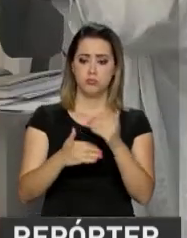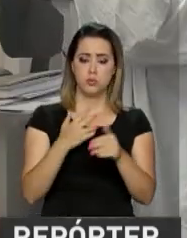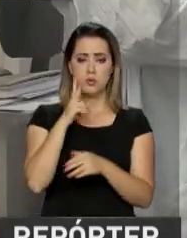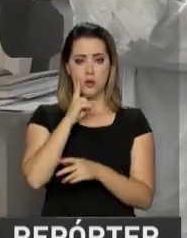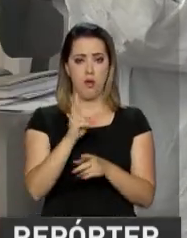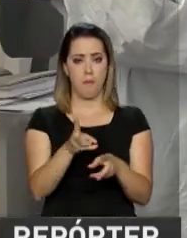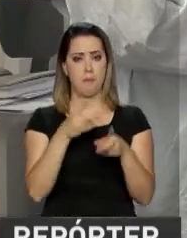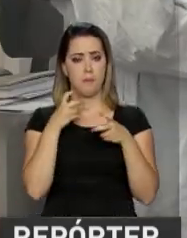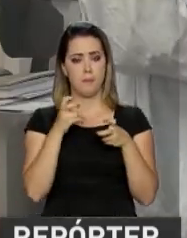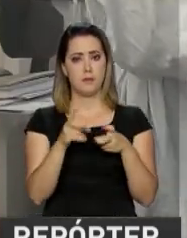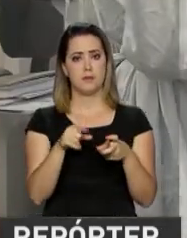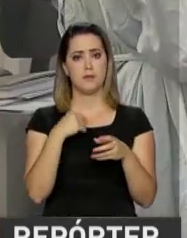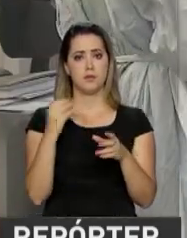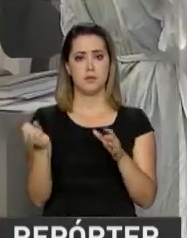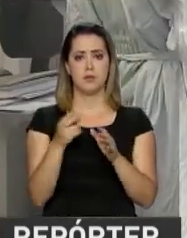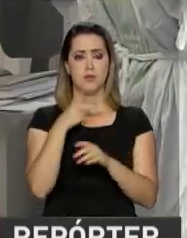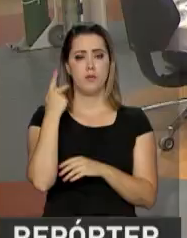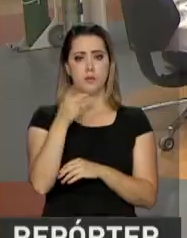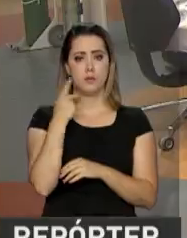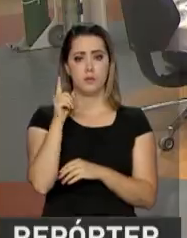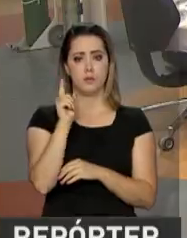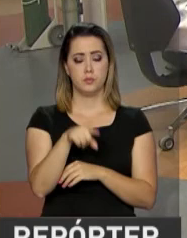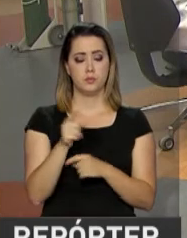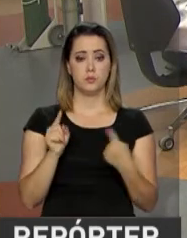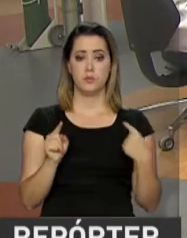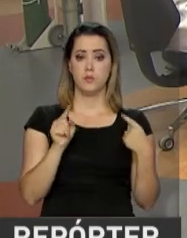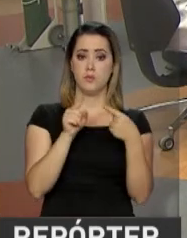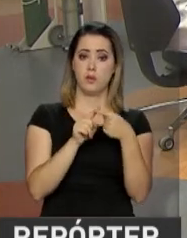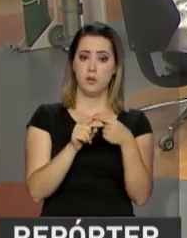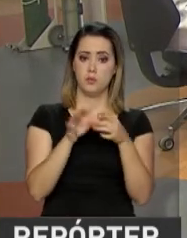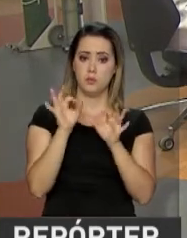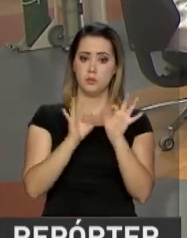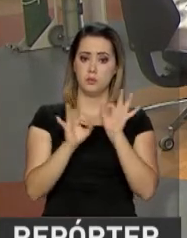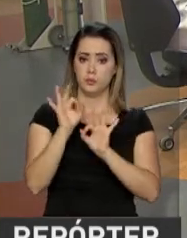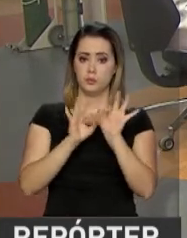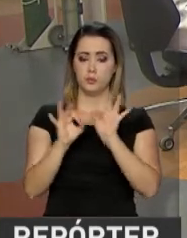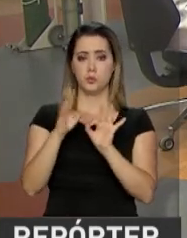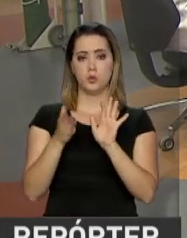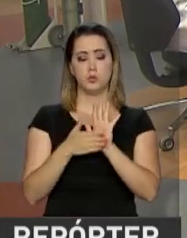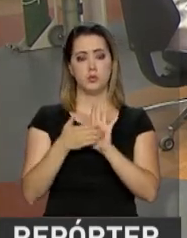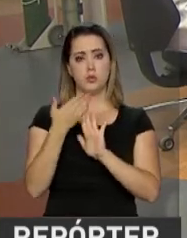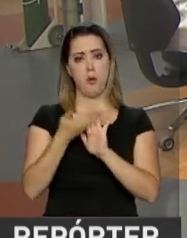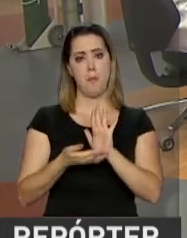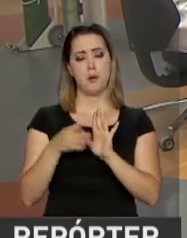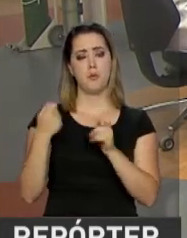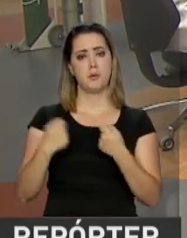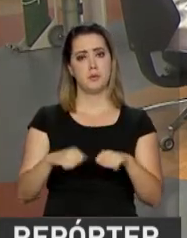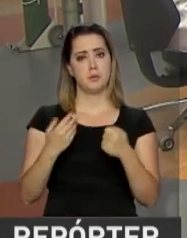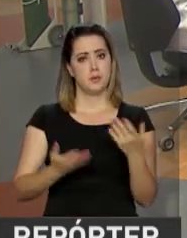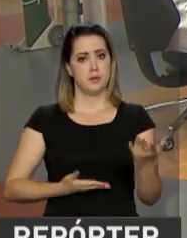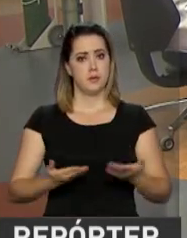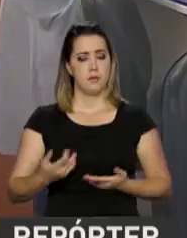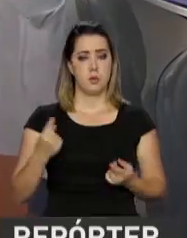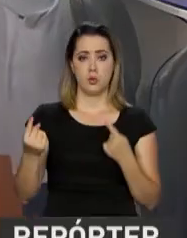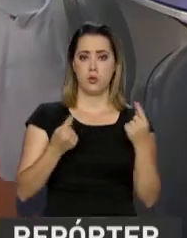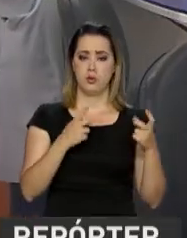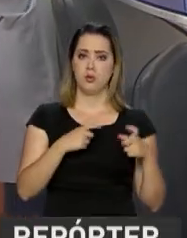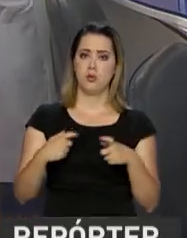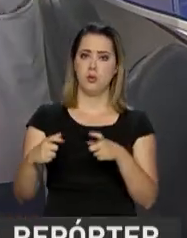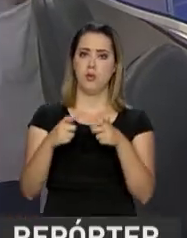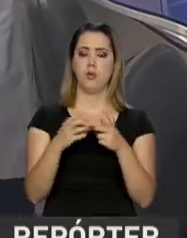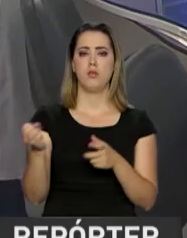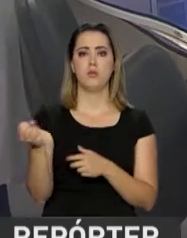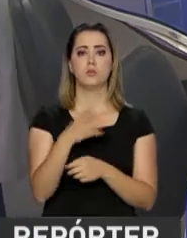na implementação da nova política o objetivo é adequar a proposta necessidade de serviços de cada região a